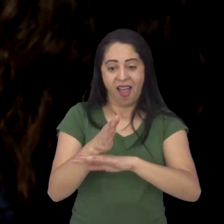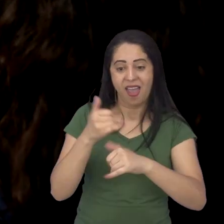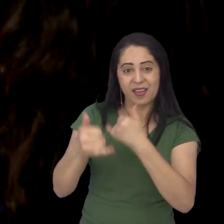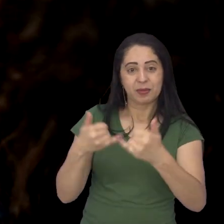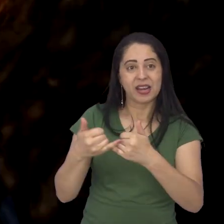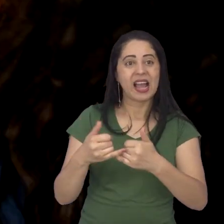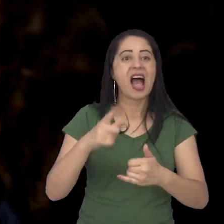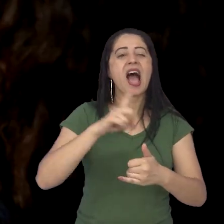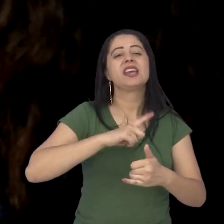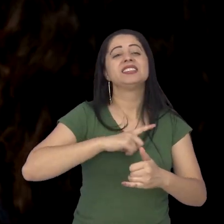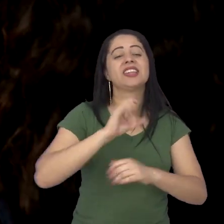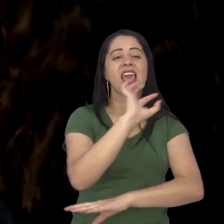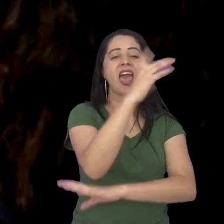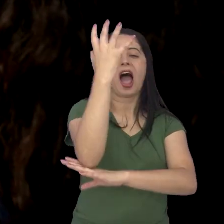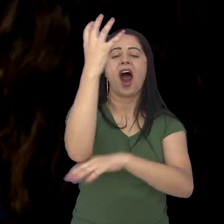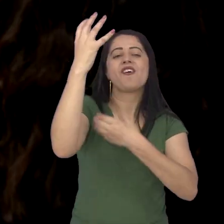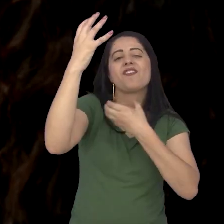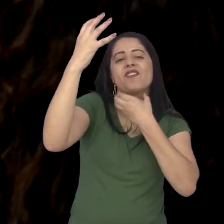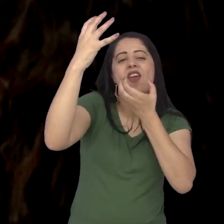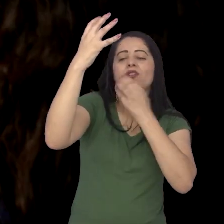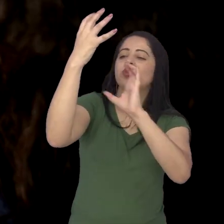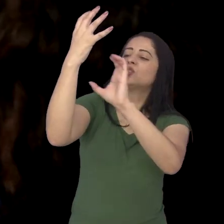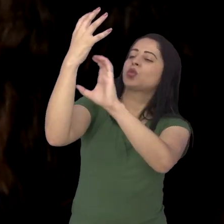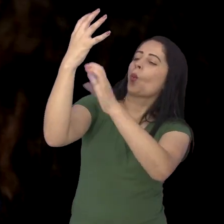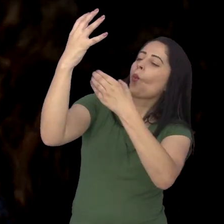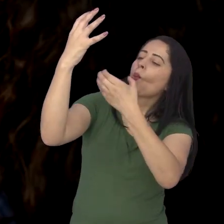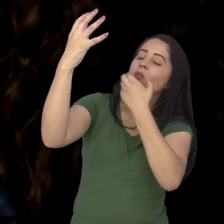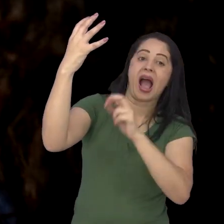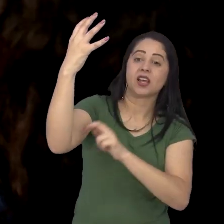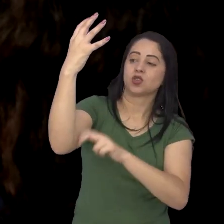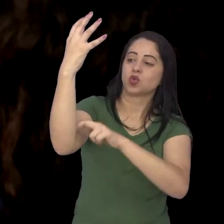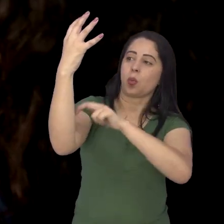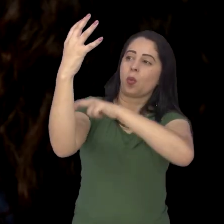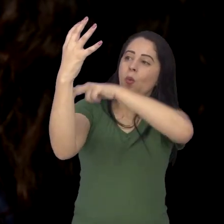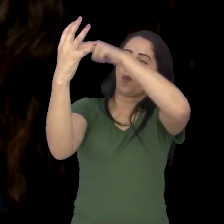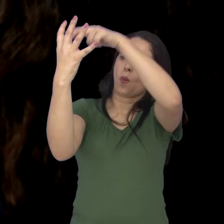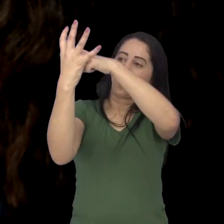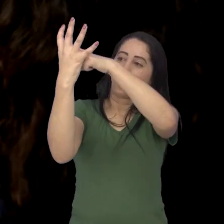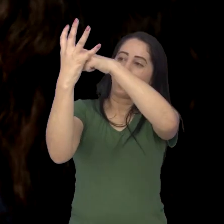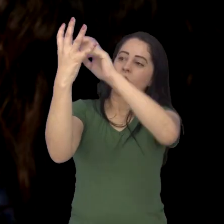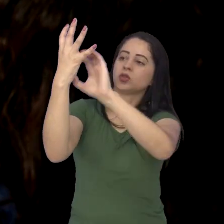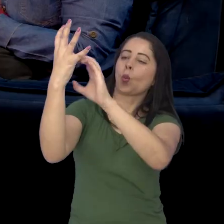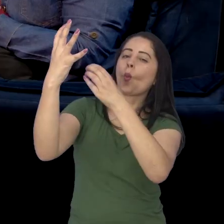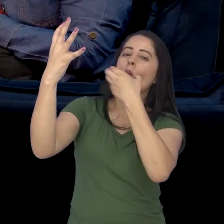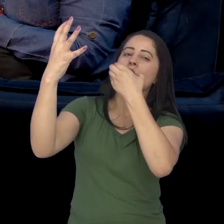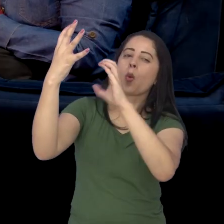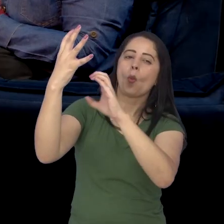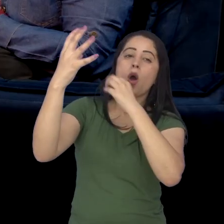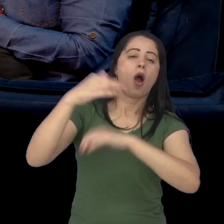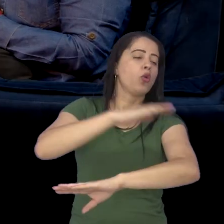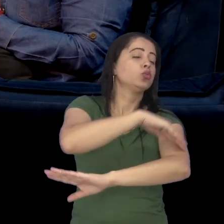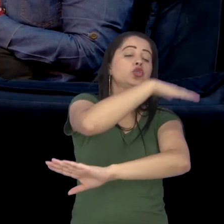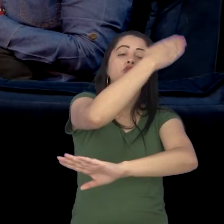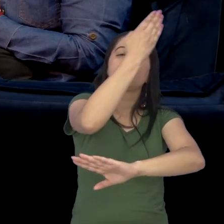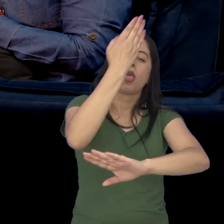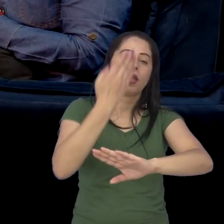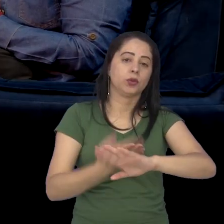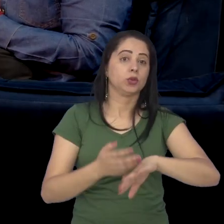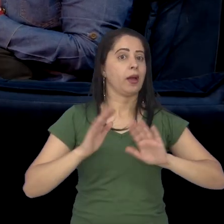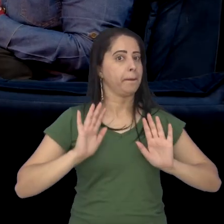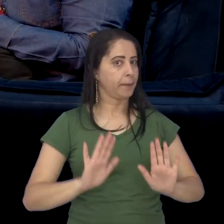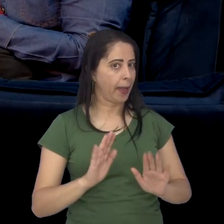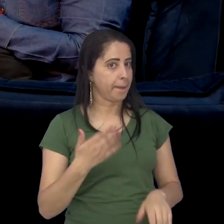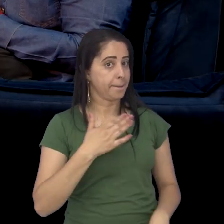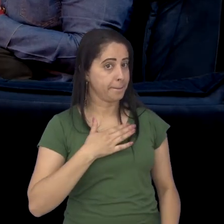árvore com fruta. Nossa, e a gente ficava subindo nas árvores, comendo fruta, passava o dia inteiro na rua desse jeito. Que gostoso. O meu irmão já deu outro tipo